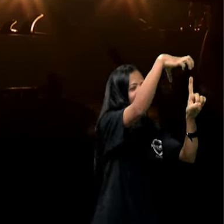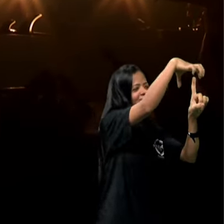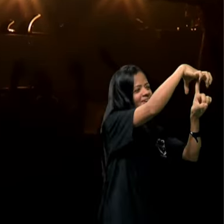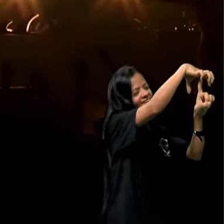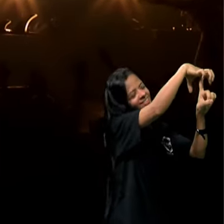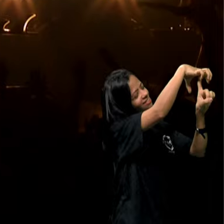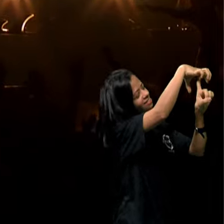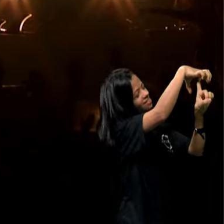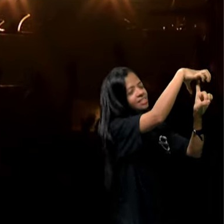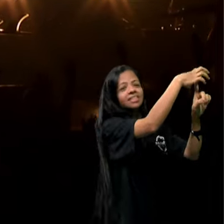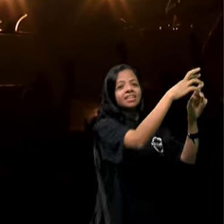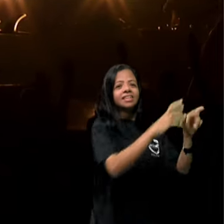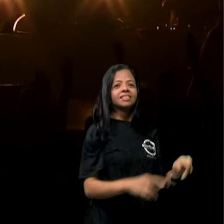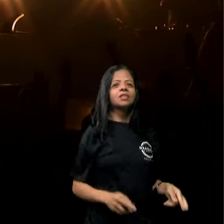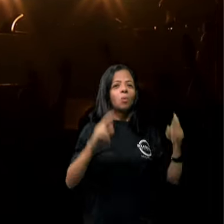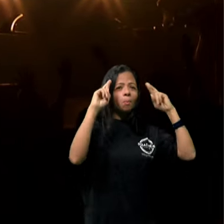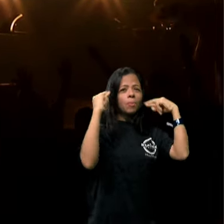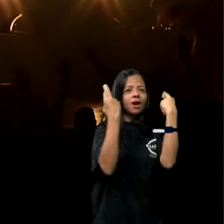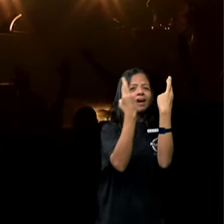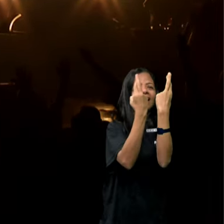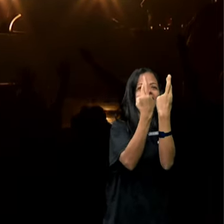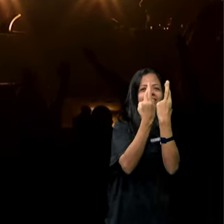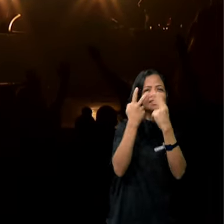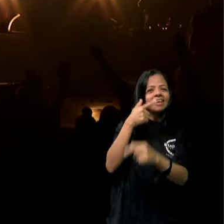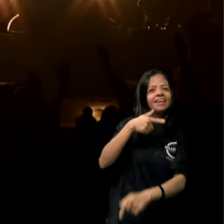Rei. Seu reino não